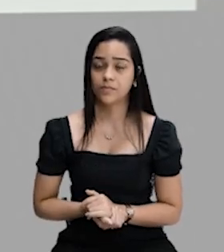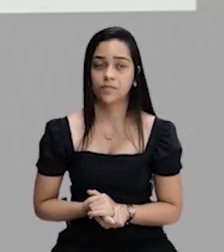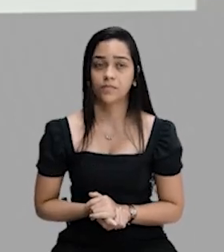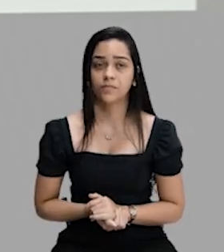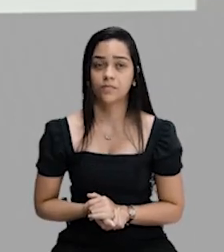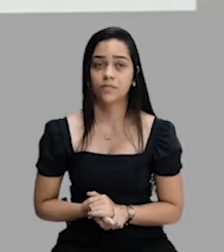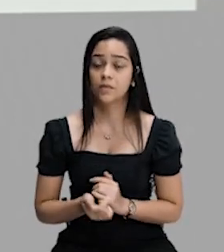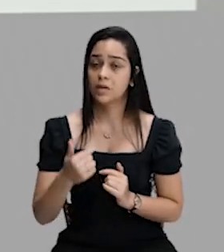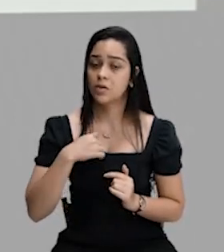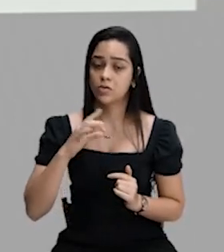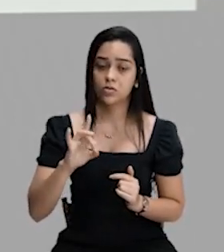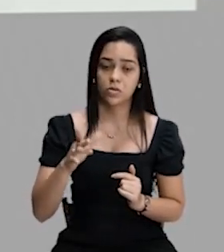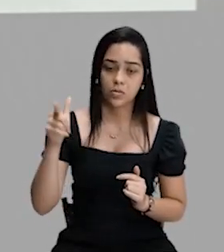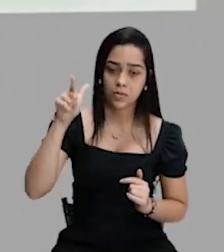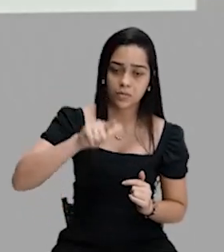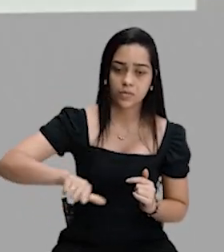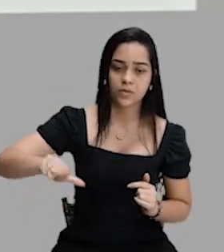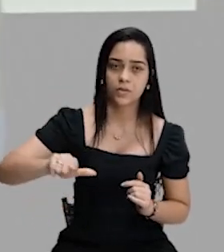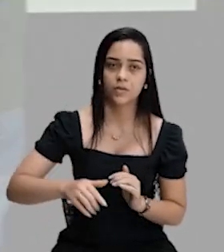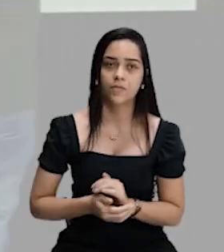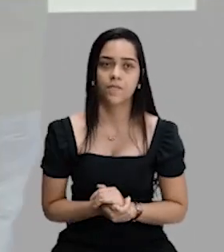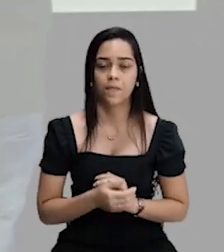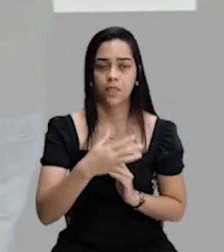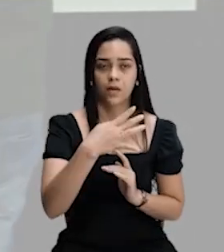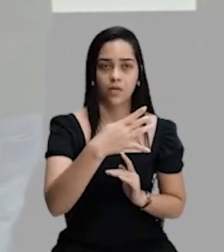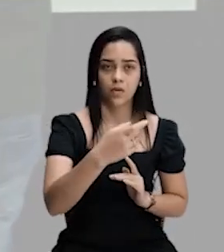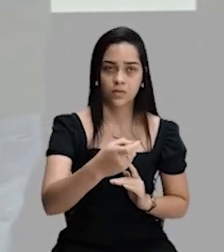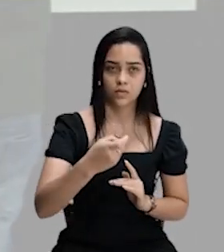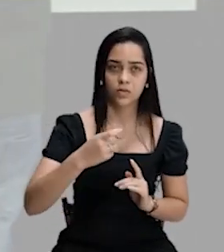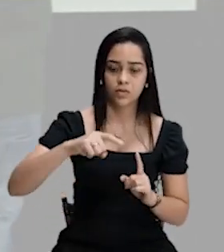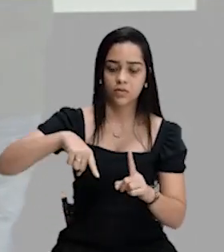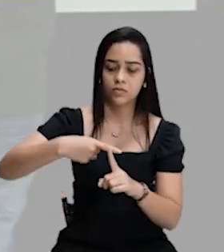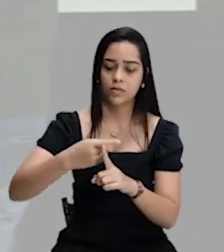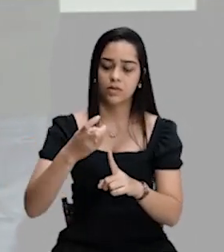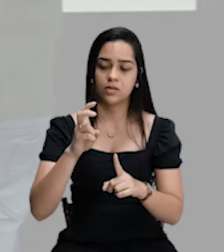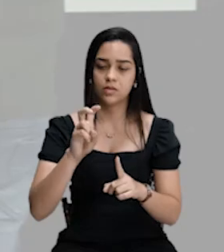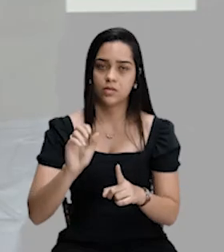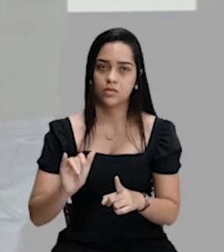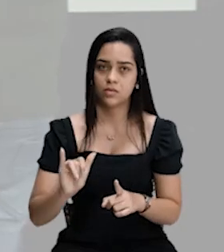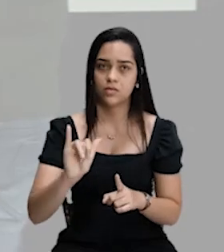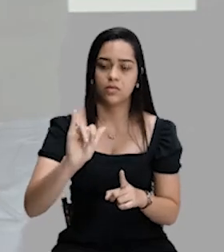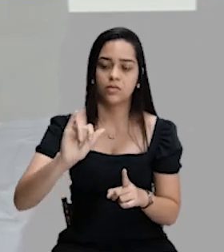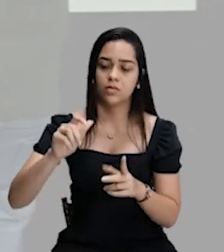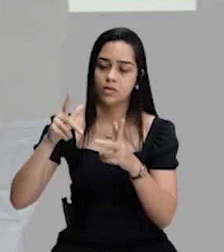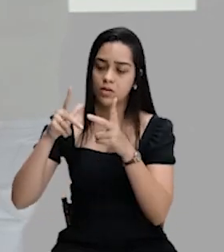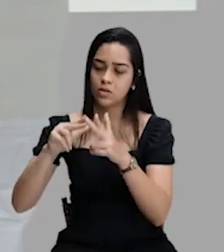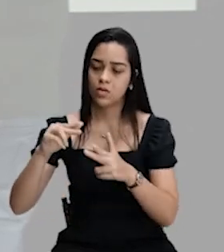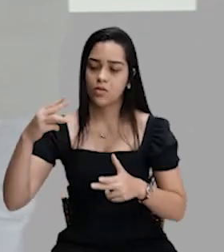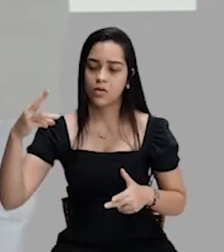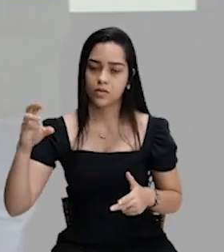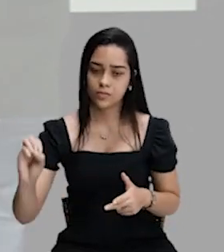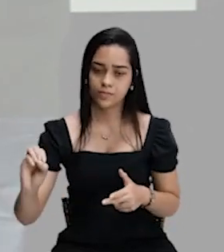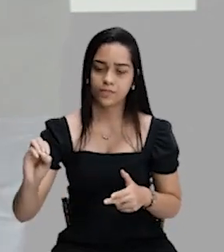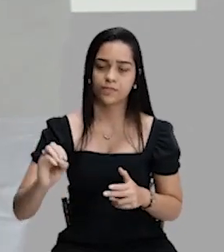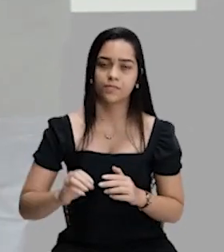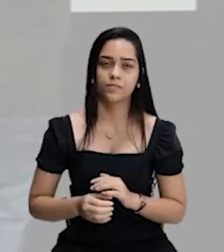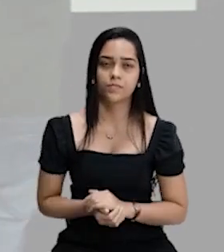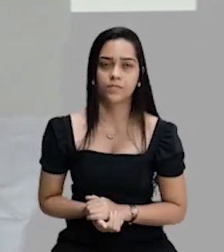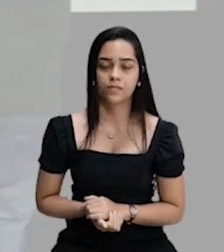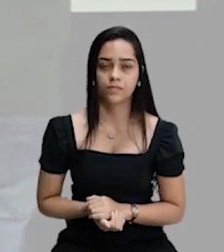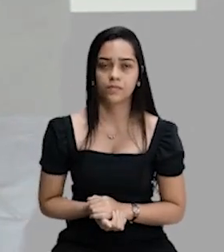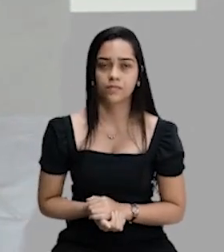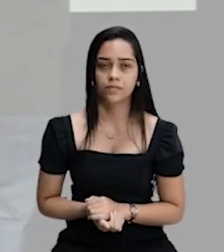a de baixo vou só repetir eu vou ter quatro x mais cinco Y